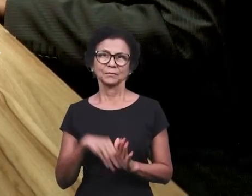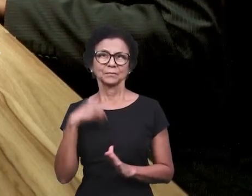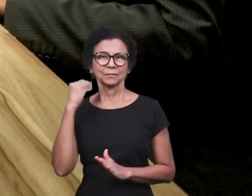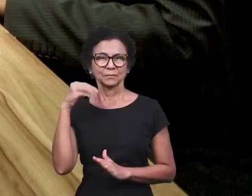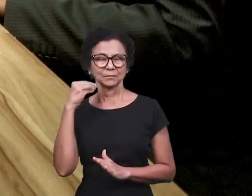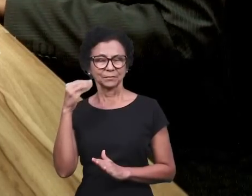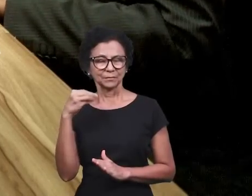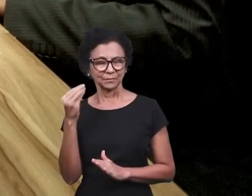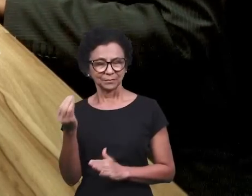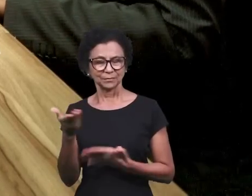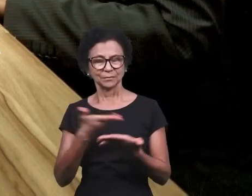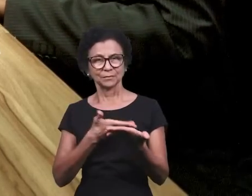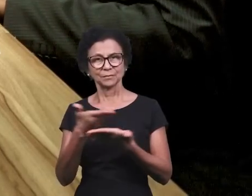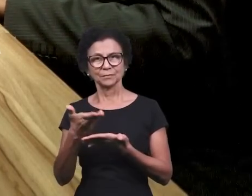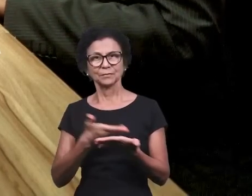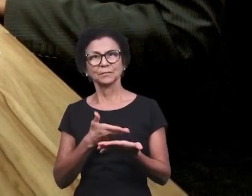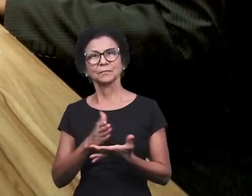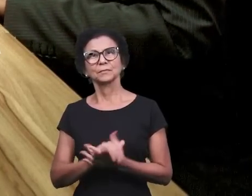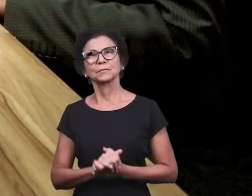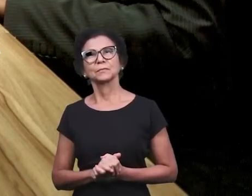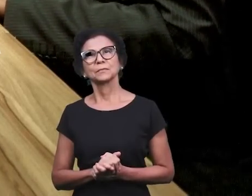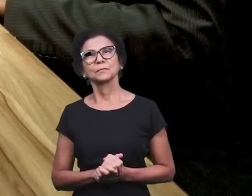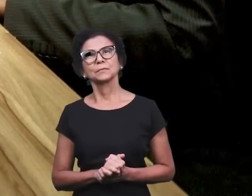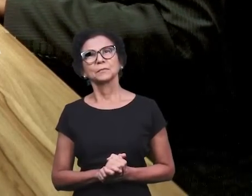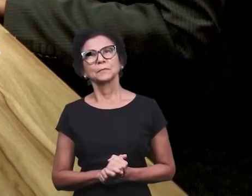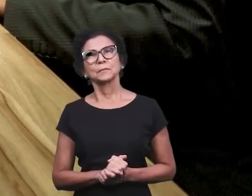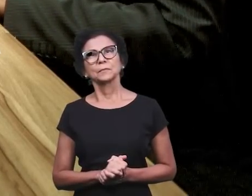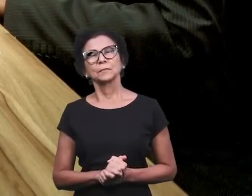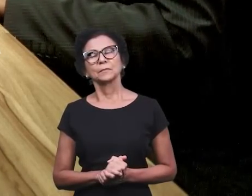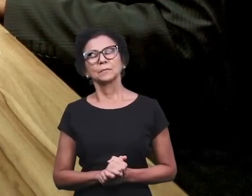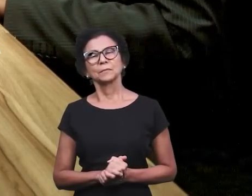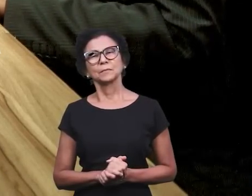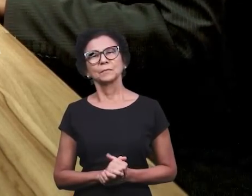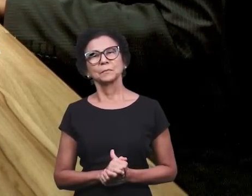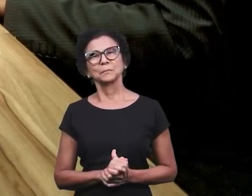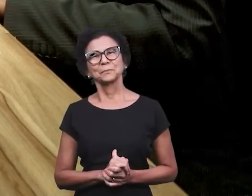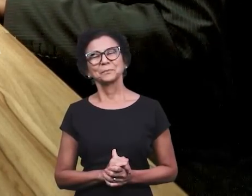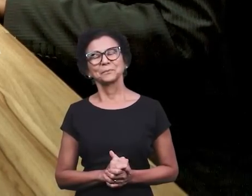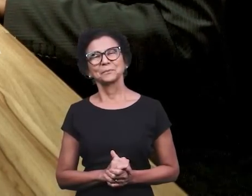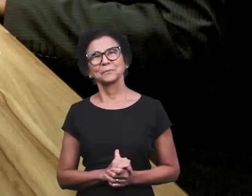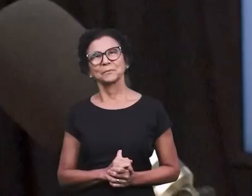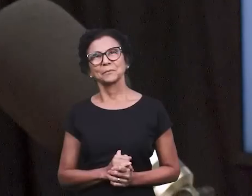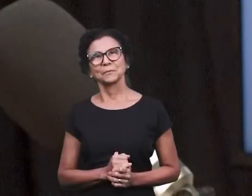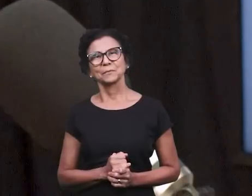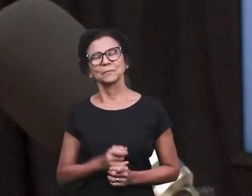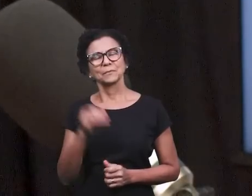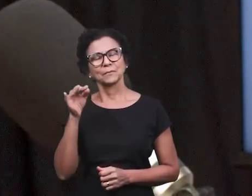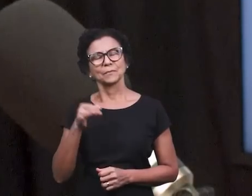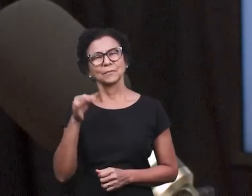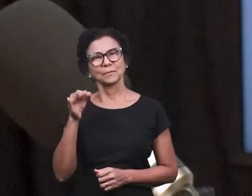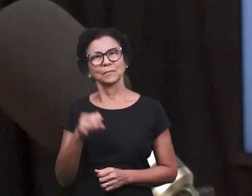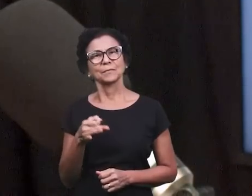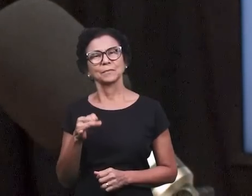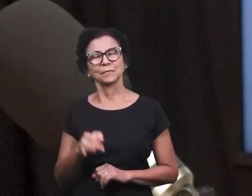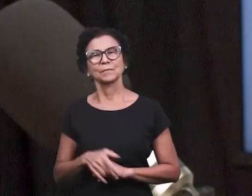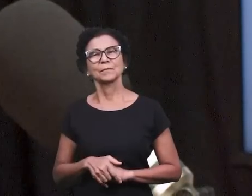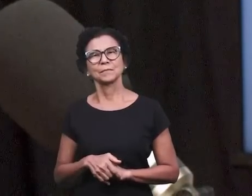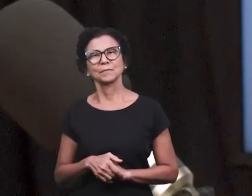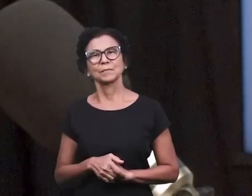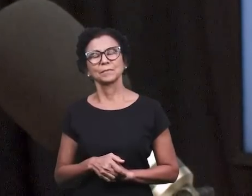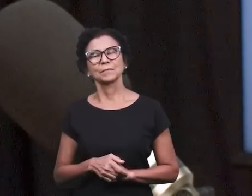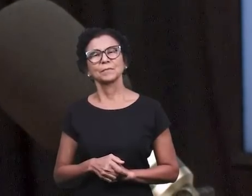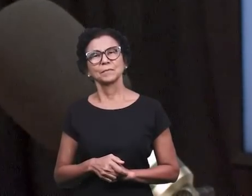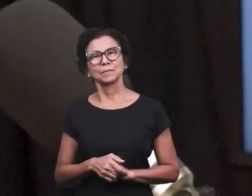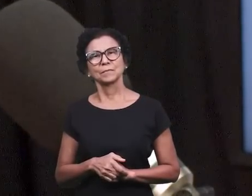né? Um programa mais focado no conteúdo espiritual, de edificação. Eu tenho certeza, né, que muitas experiências